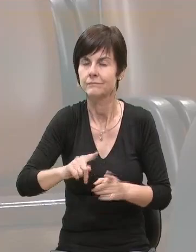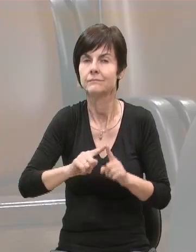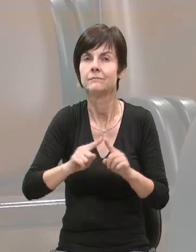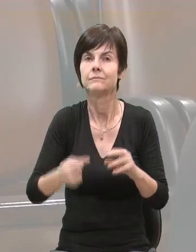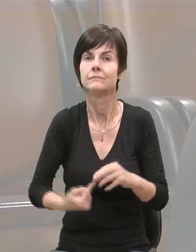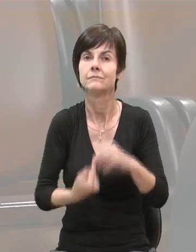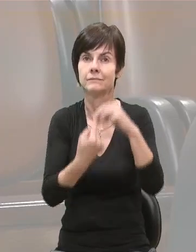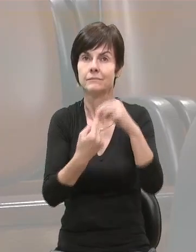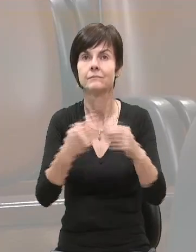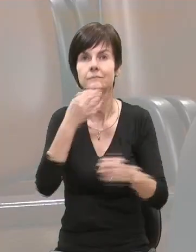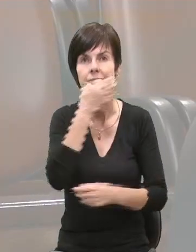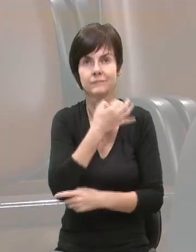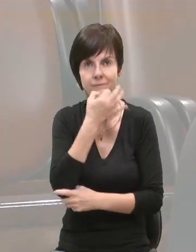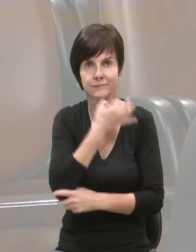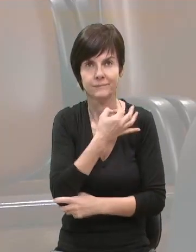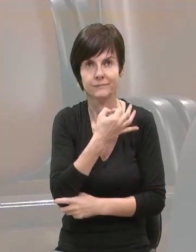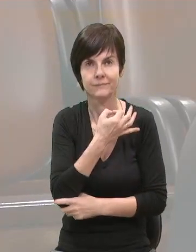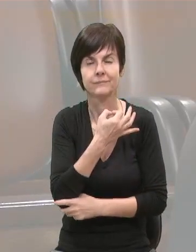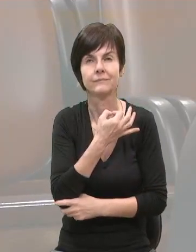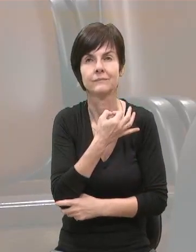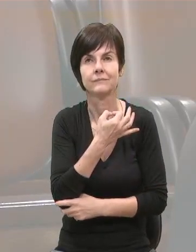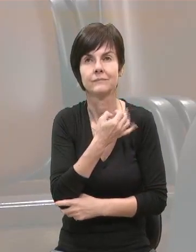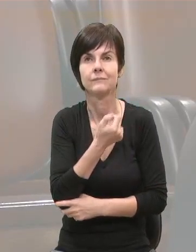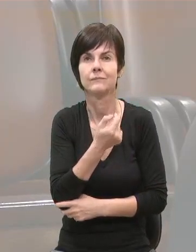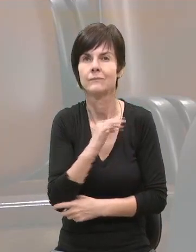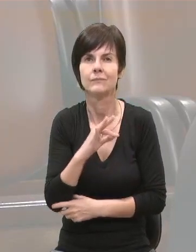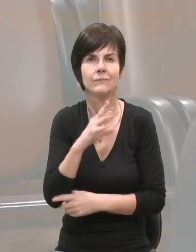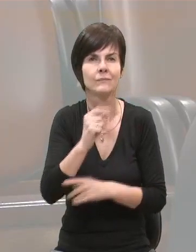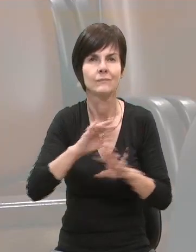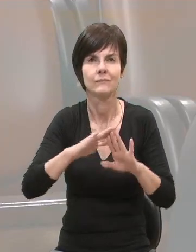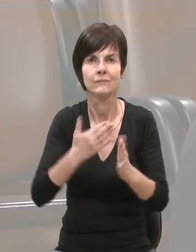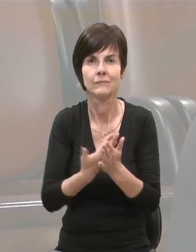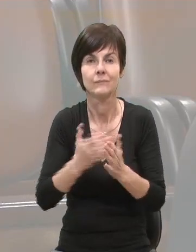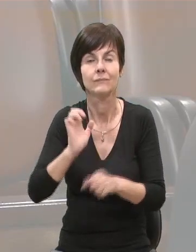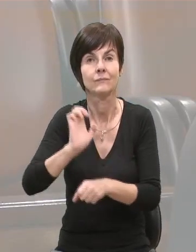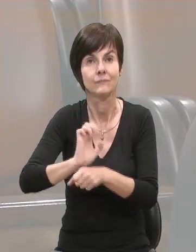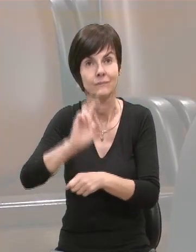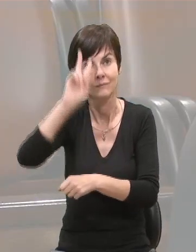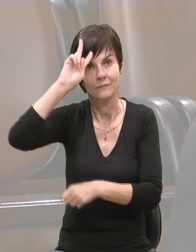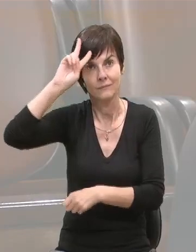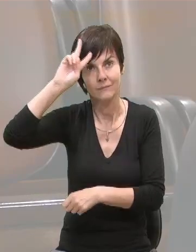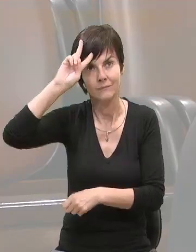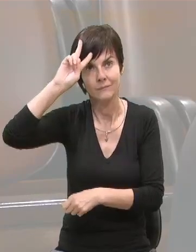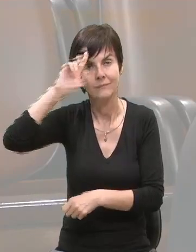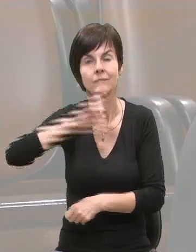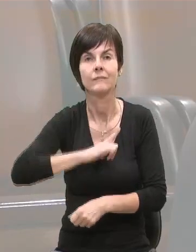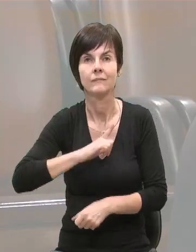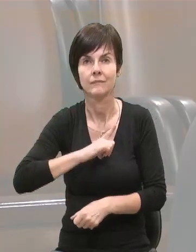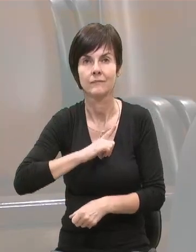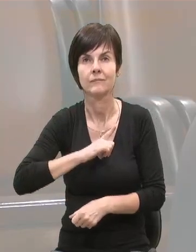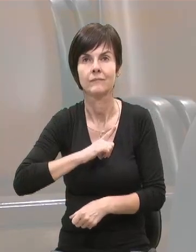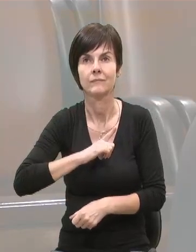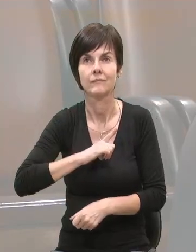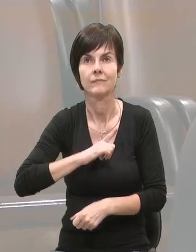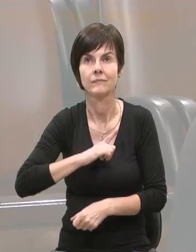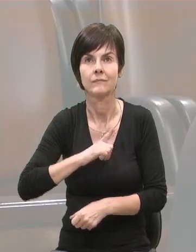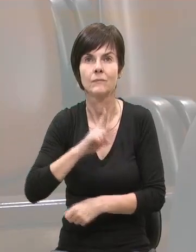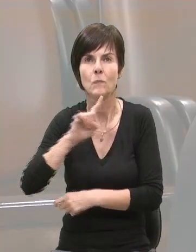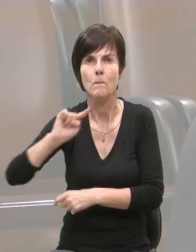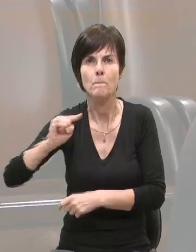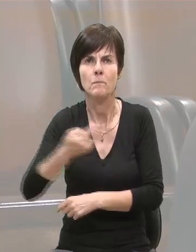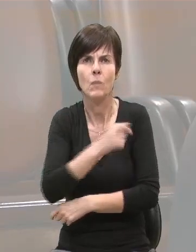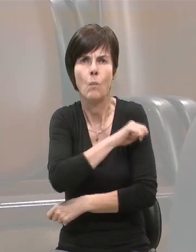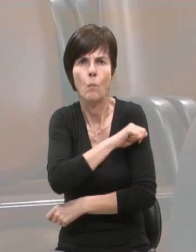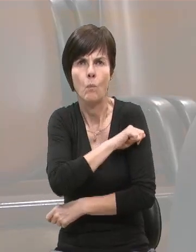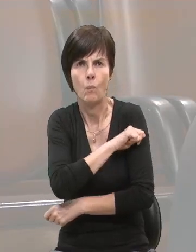Principalmente o nosso município, que a maioria dessas escolas estaduais de ensino médio, ela tem a capacidade de atender cerca de 1.000 alunos,